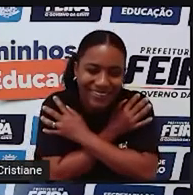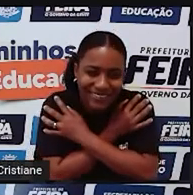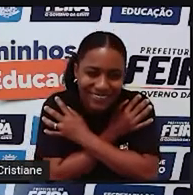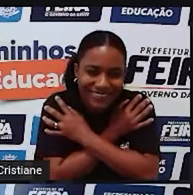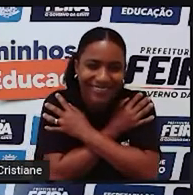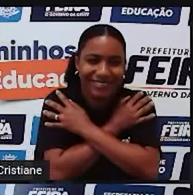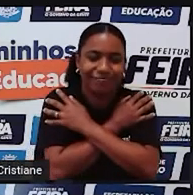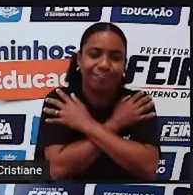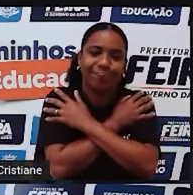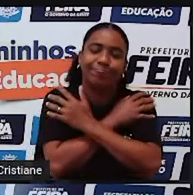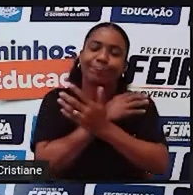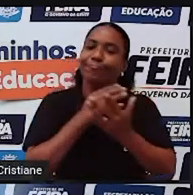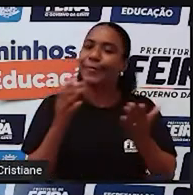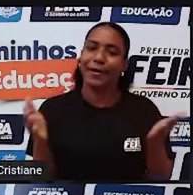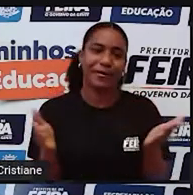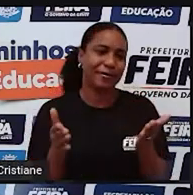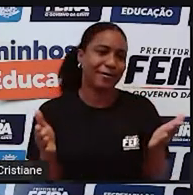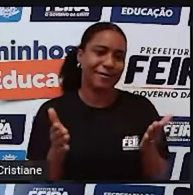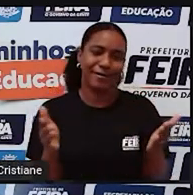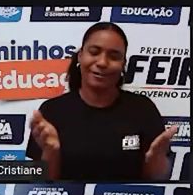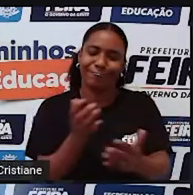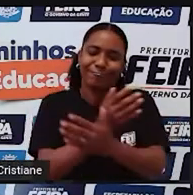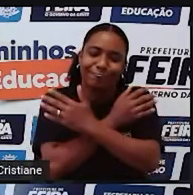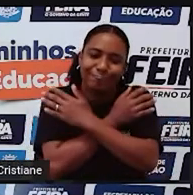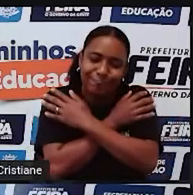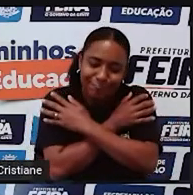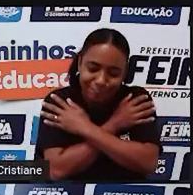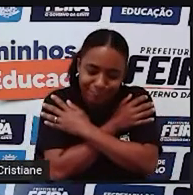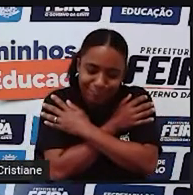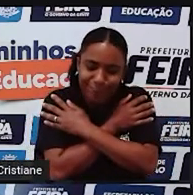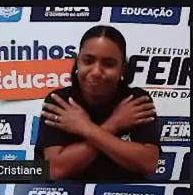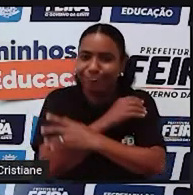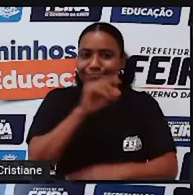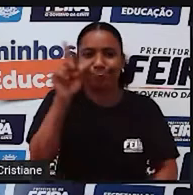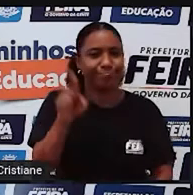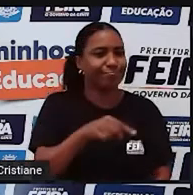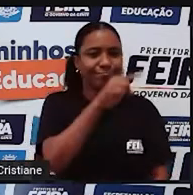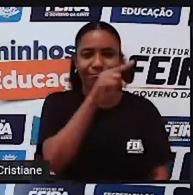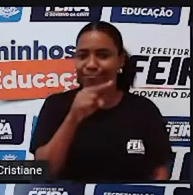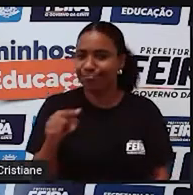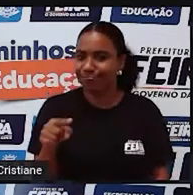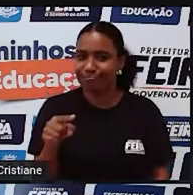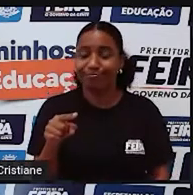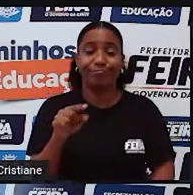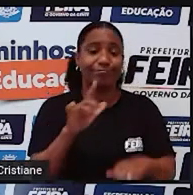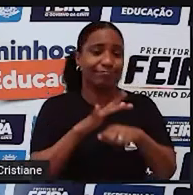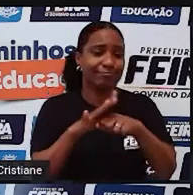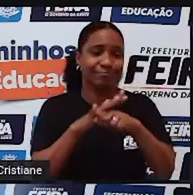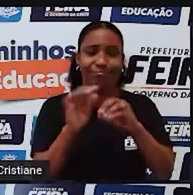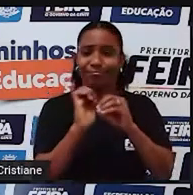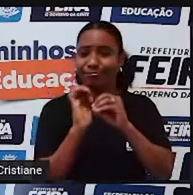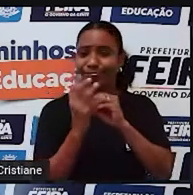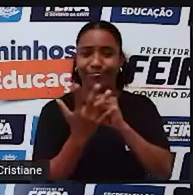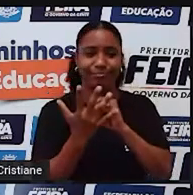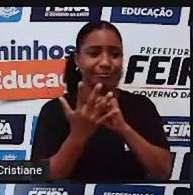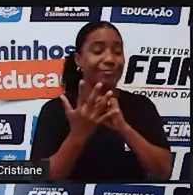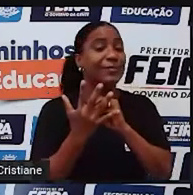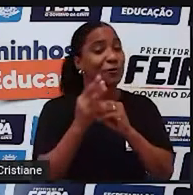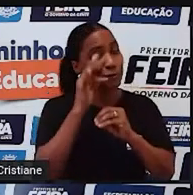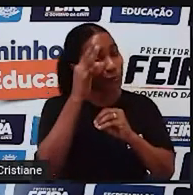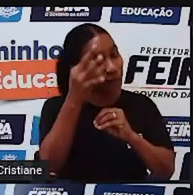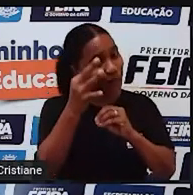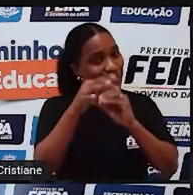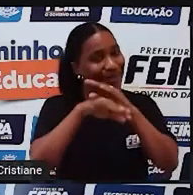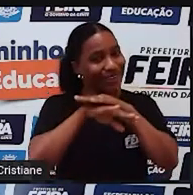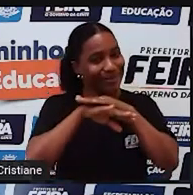Hoje também nós não podemos fazer isto. Mas vai chegar um momento que a pandemia vai acabar e nós voltaremos